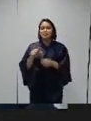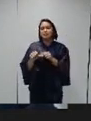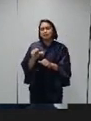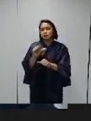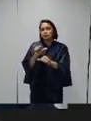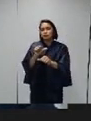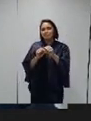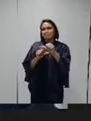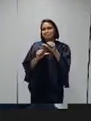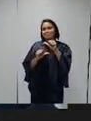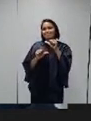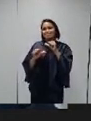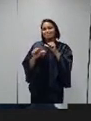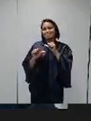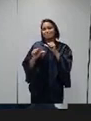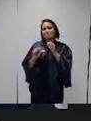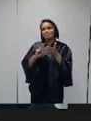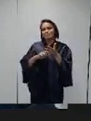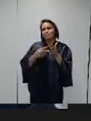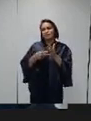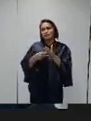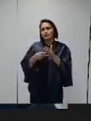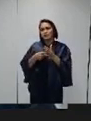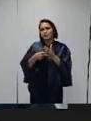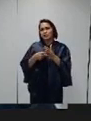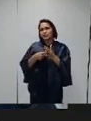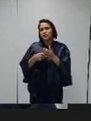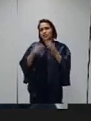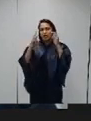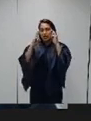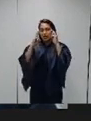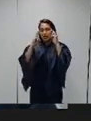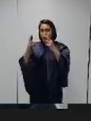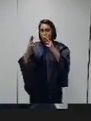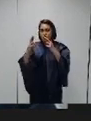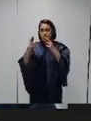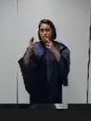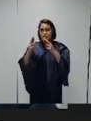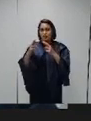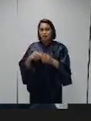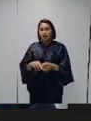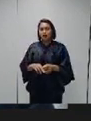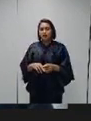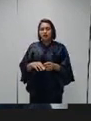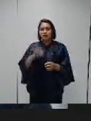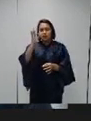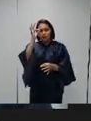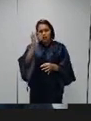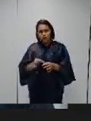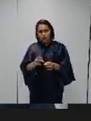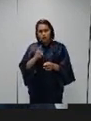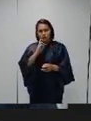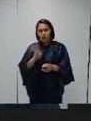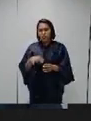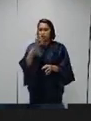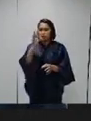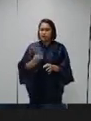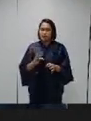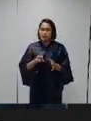empenho dessas autoridades em solucionar o crime cuja executores e inclusive já foram